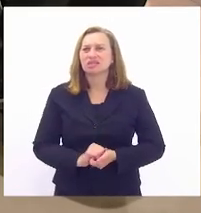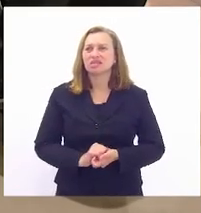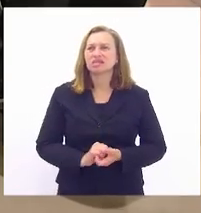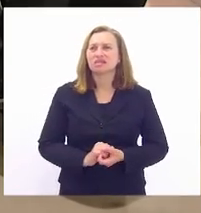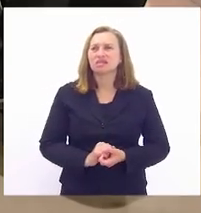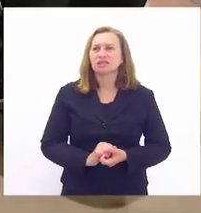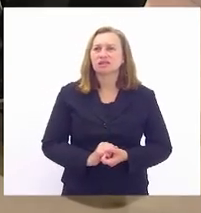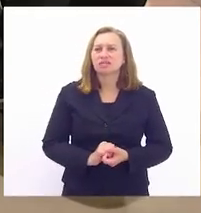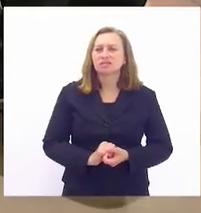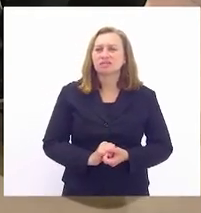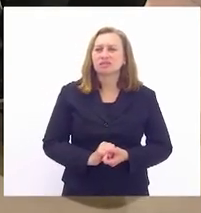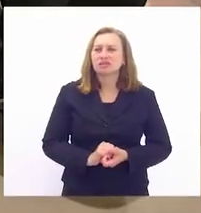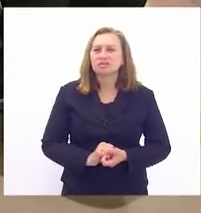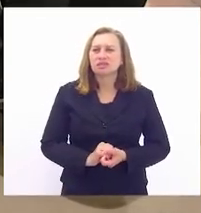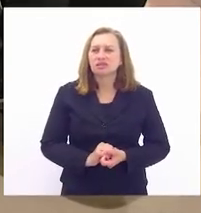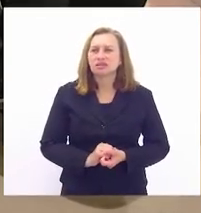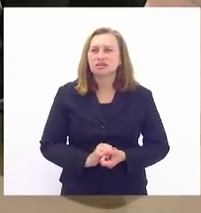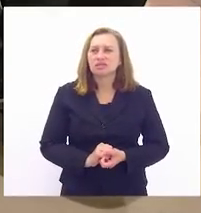Liga, por favor.